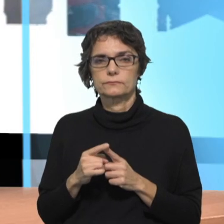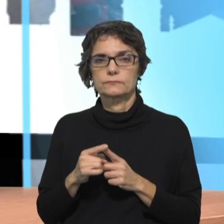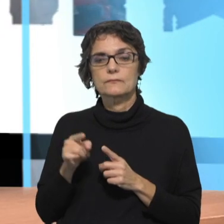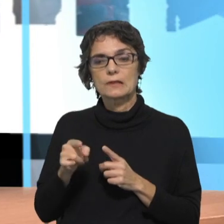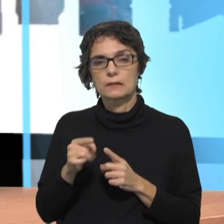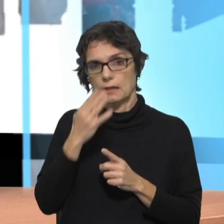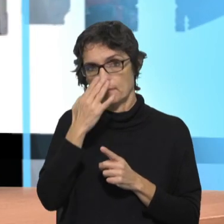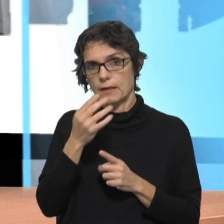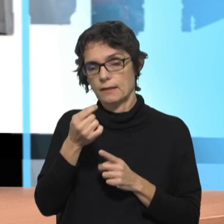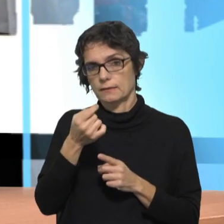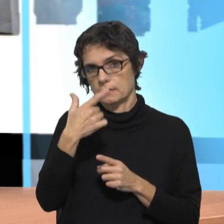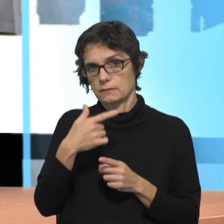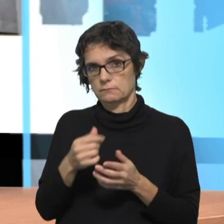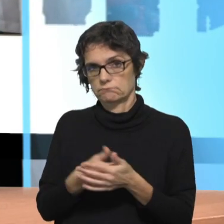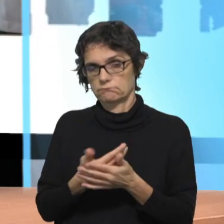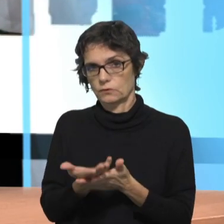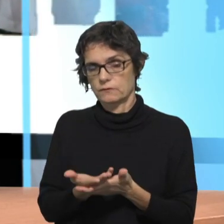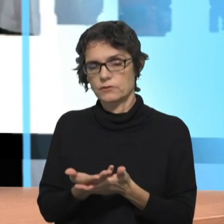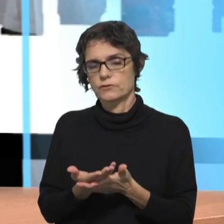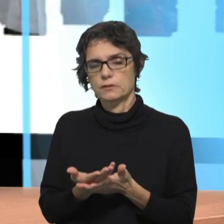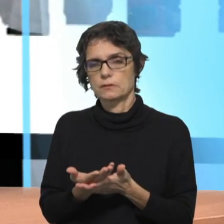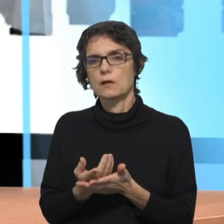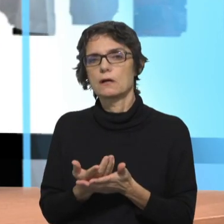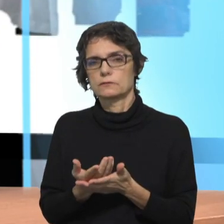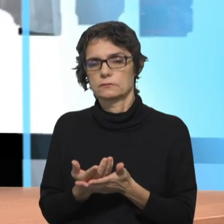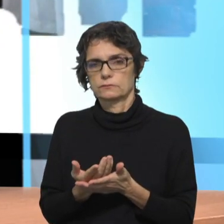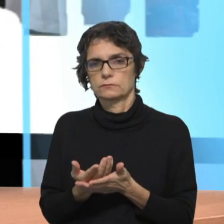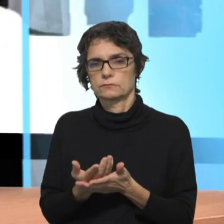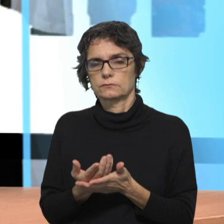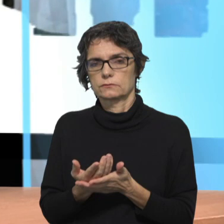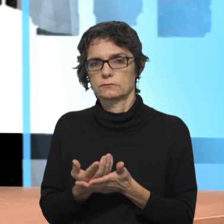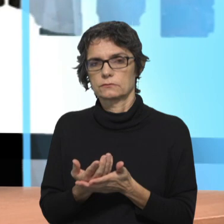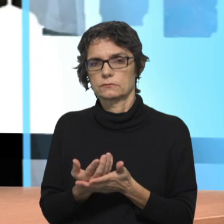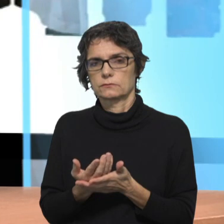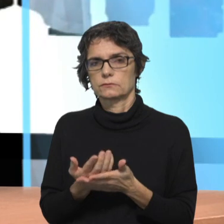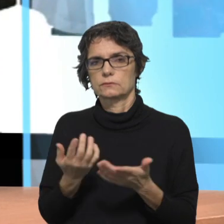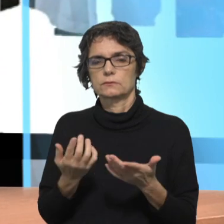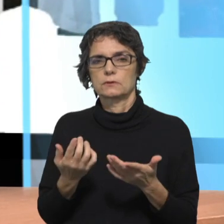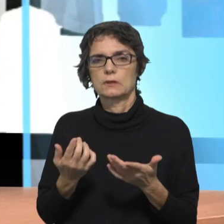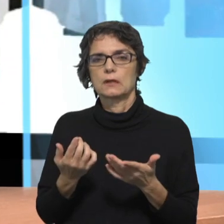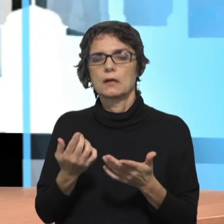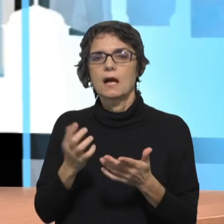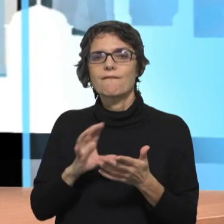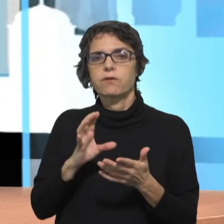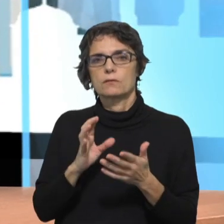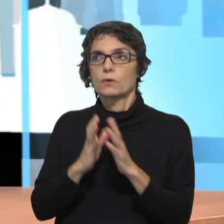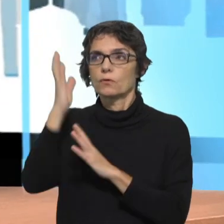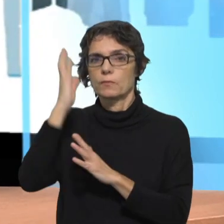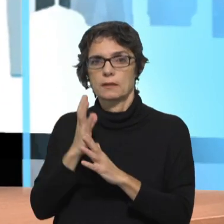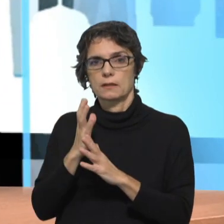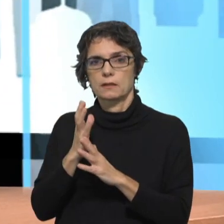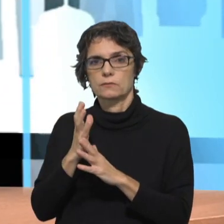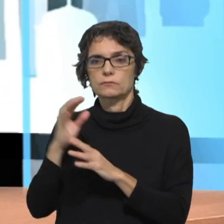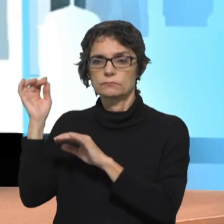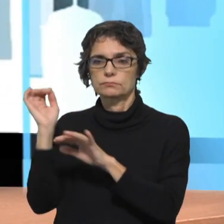nesta narrativa do Evangelho é uma questão muito simples, que é a intervenção de Deus na história. Há uma